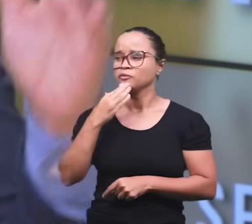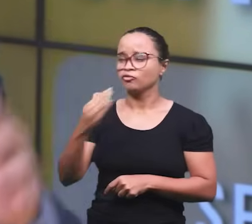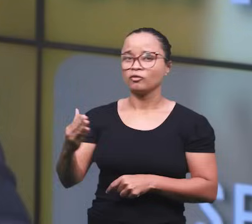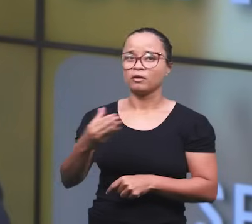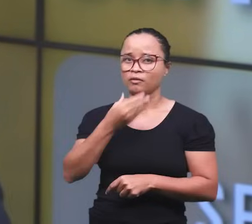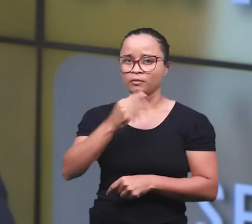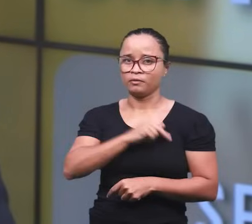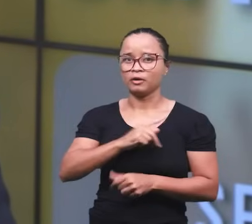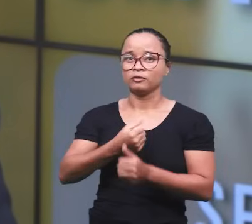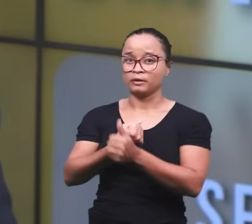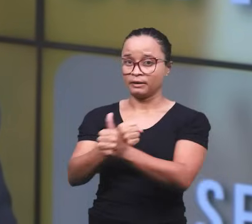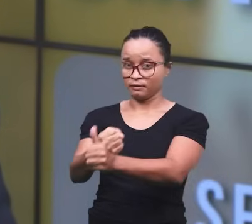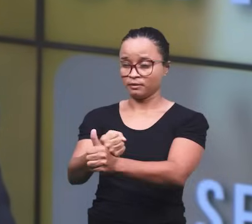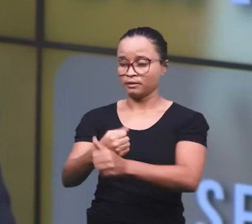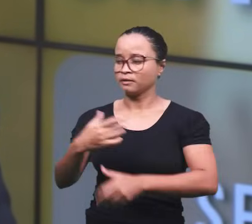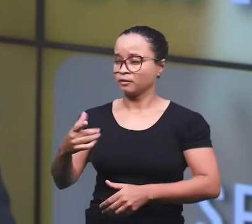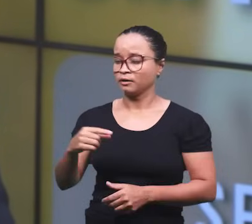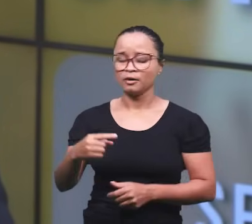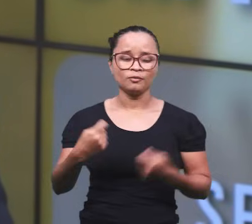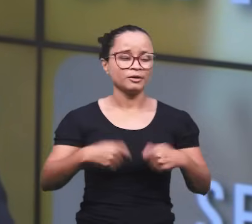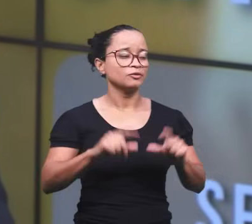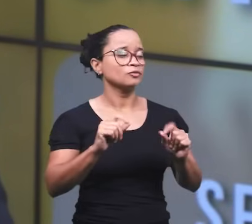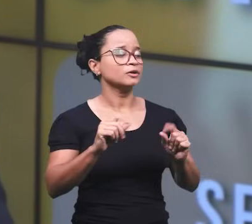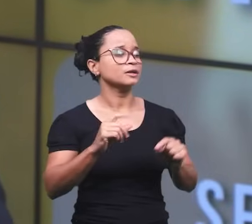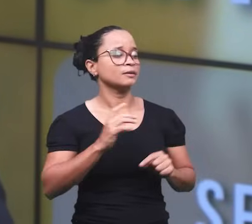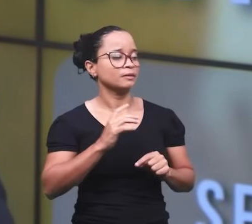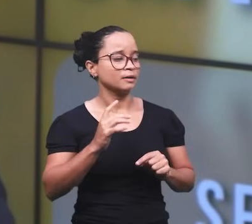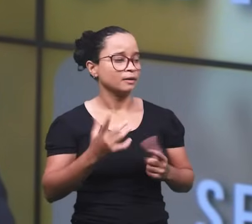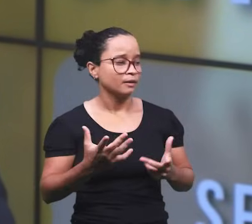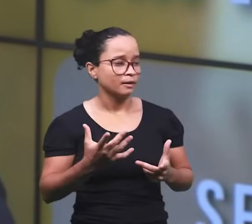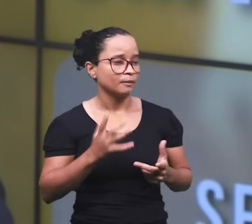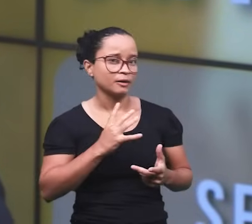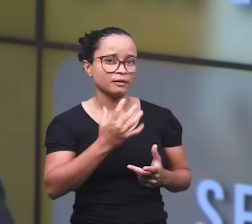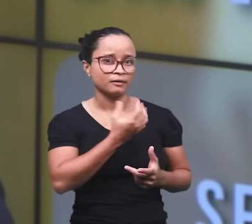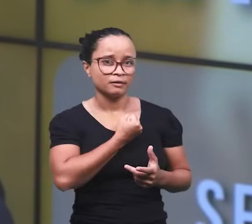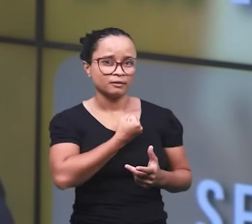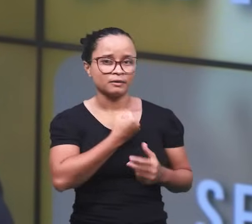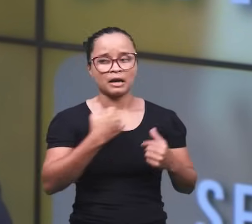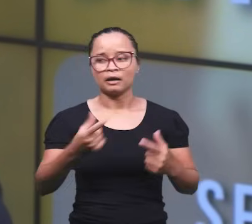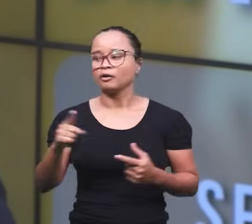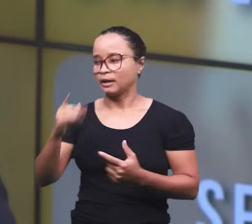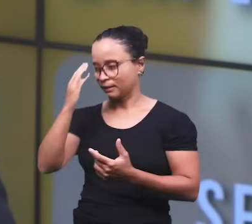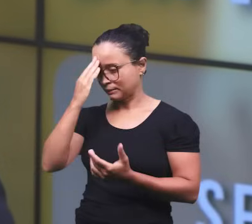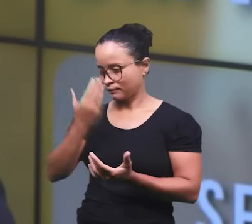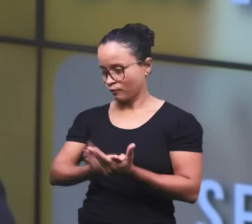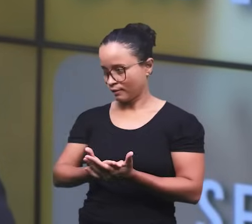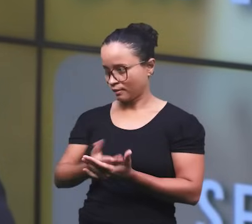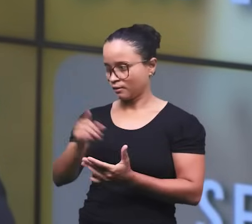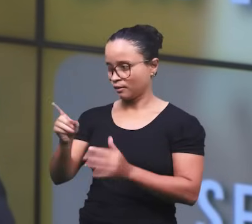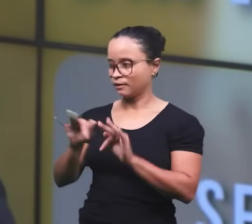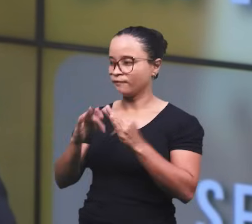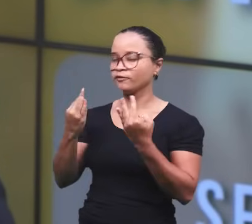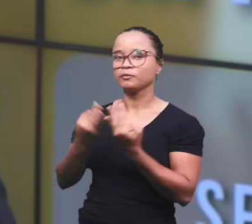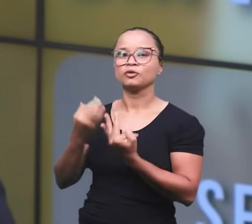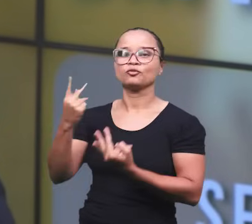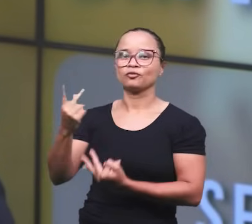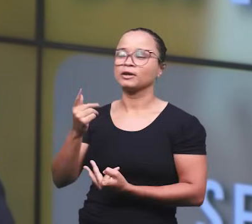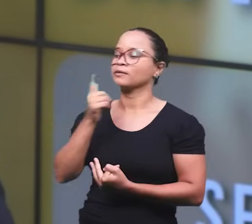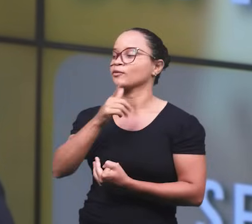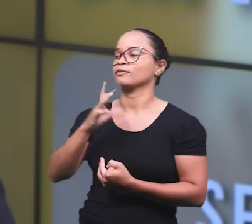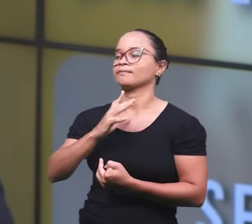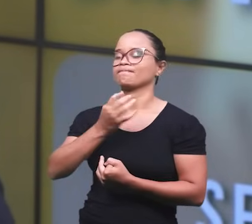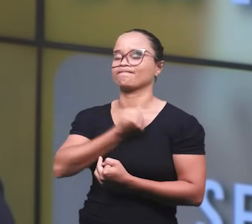né creia no senhor Jesus e Será salvo tu a cas e a tua casa não vai ser você não a tua casa vai junta então tem uma